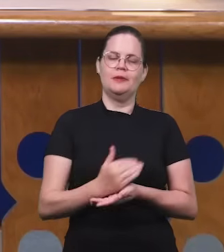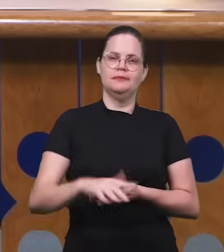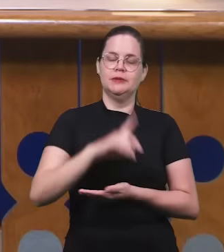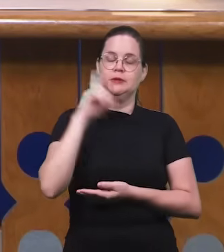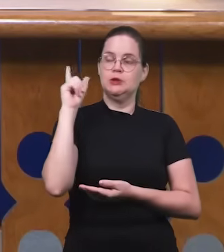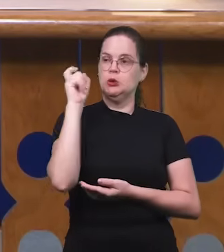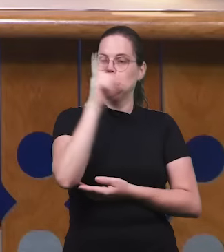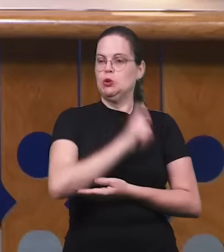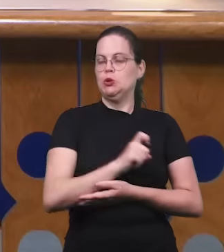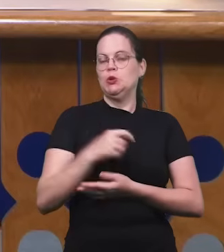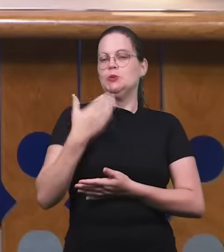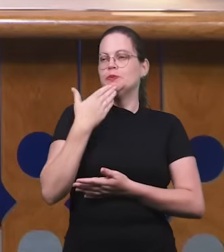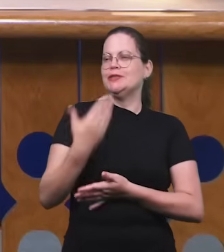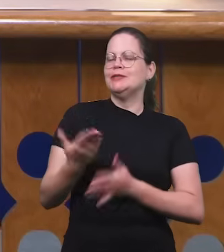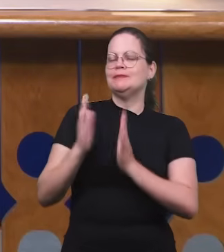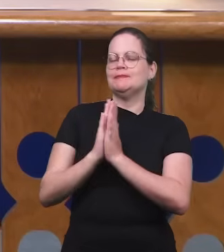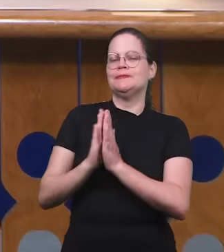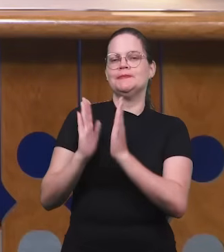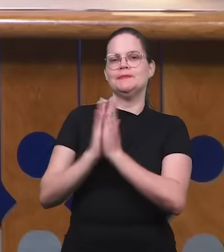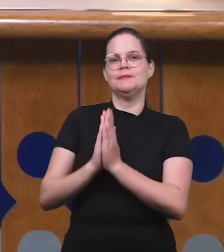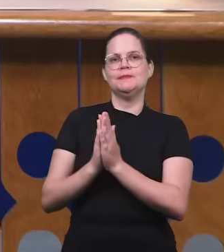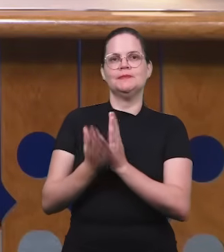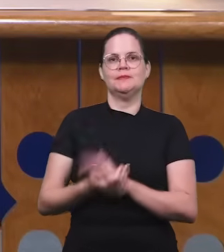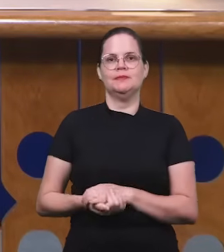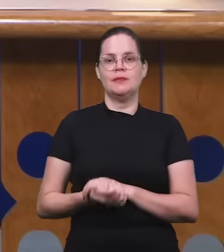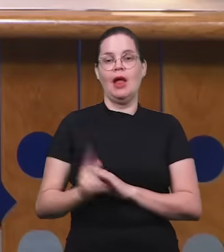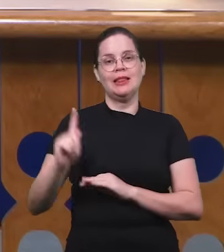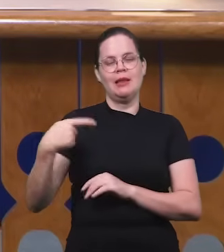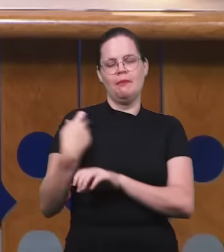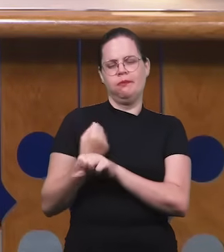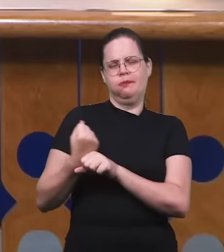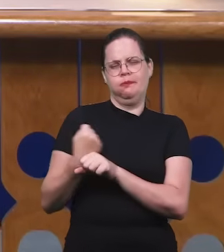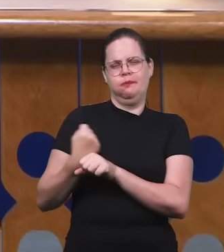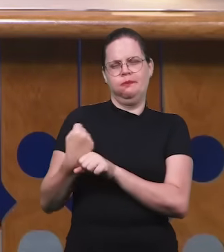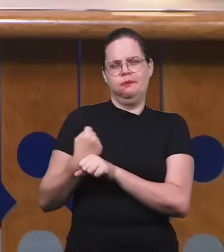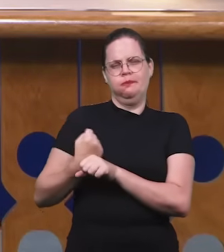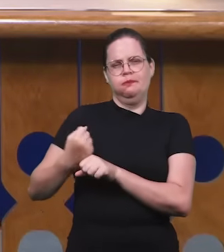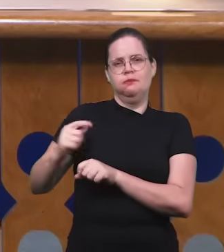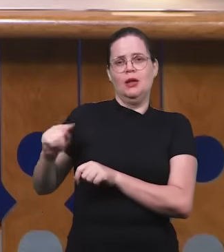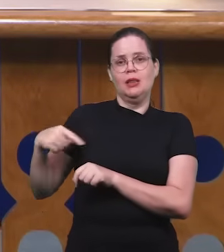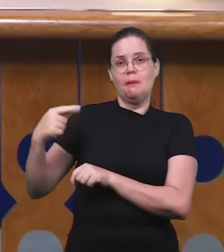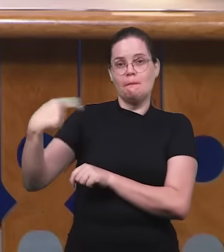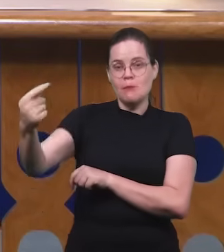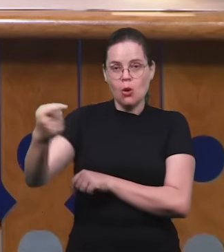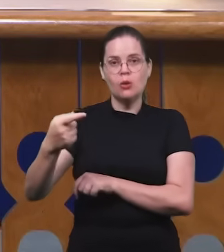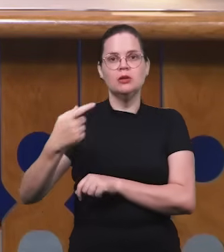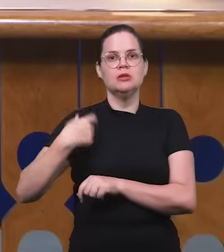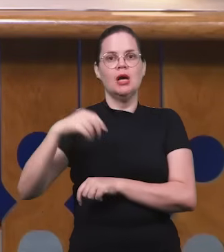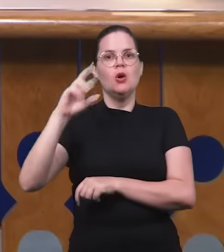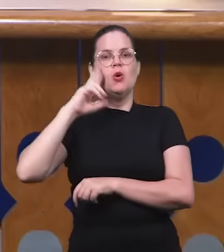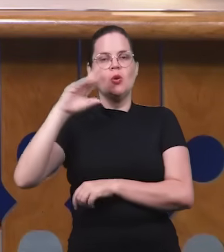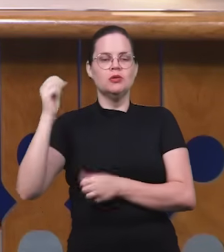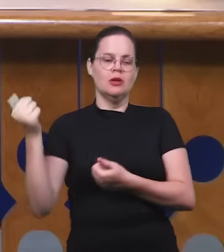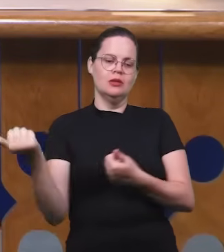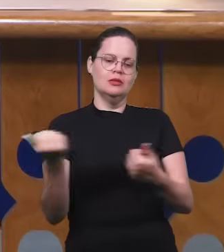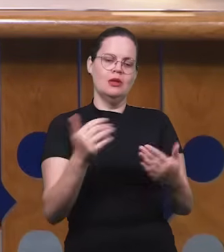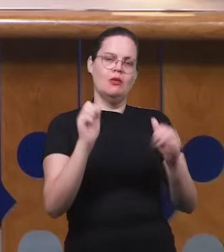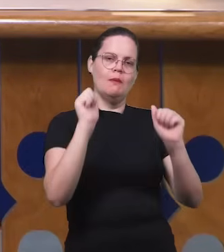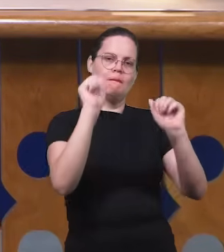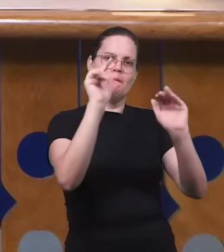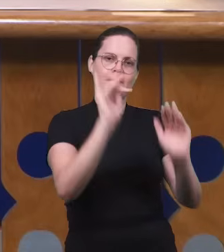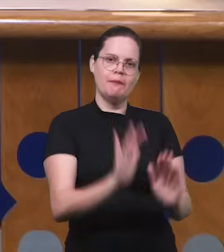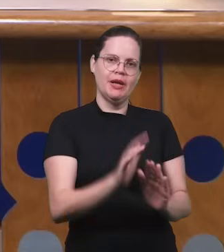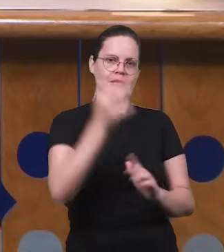uma grande busca ao Senhor. Por fim, depois de muitos anos, não é o nosso assunto aqui, o Senhor abriu a madre de Raquel e